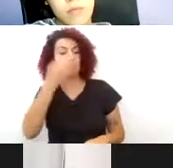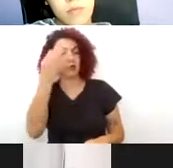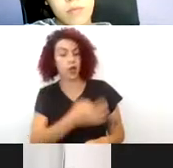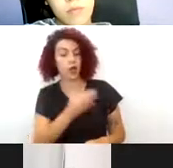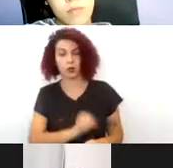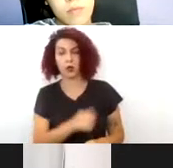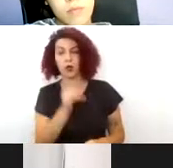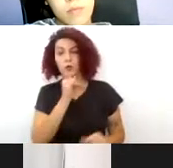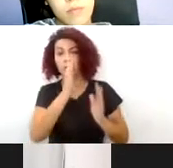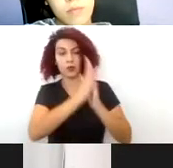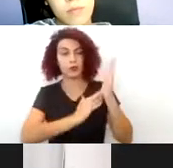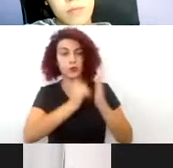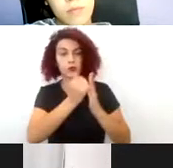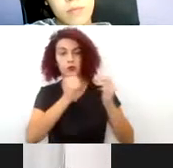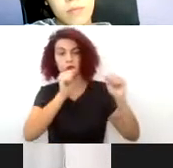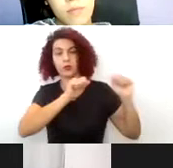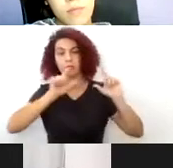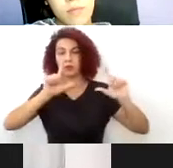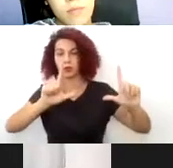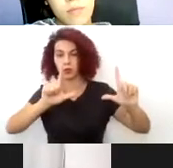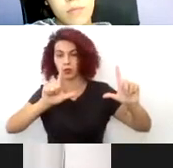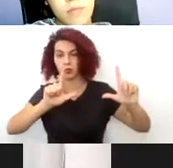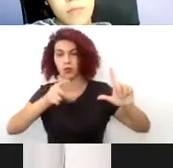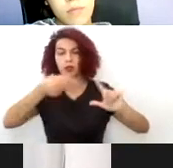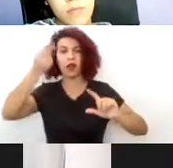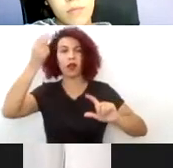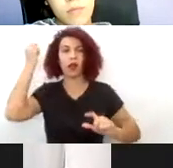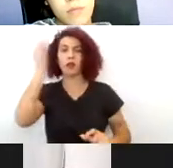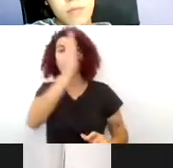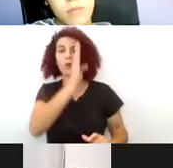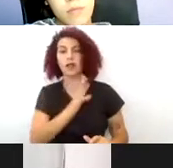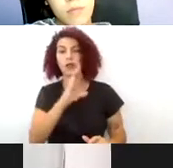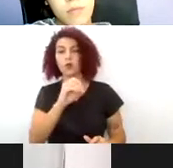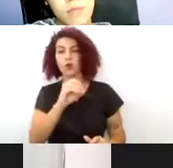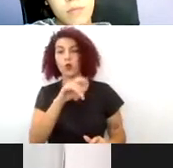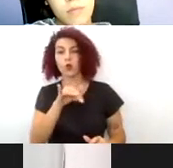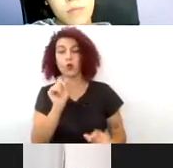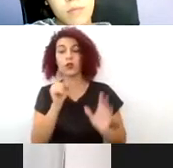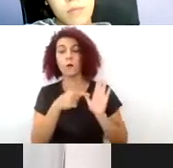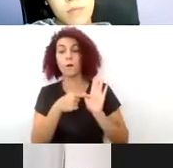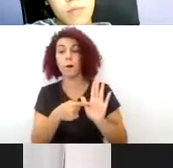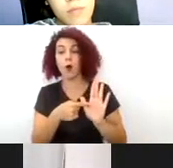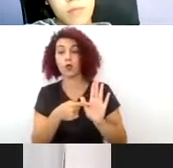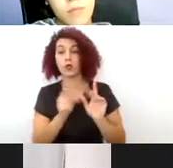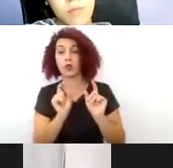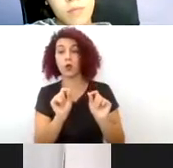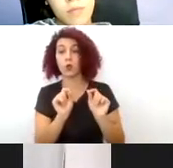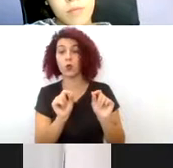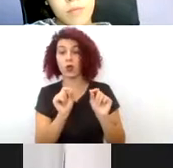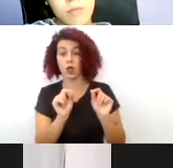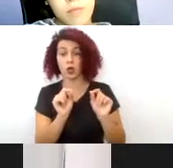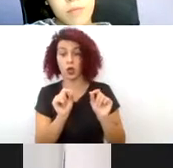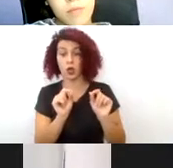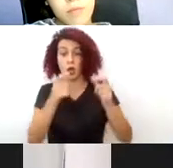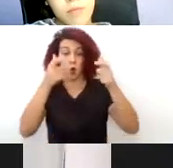pinturas que a gente vai ter de todo o período do Brasil Colônia São culturas que vendem uma imagem de um lugar